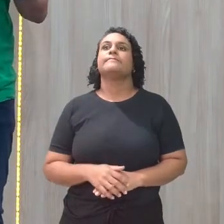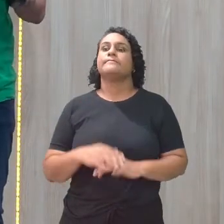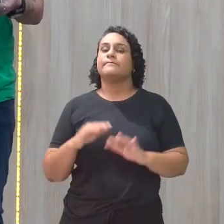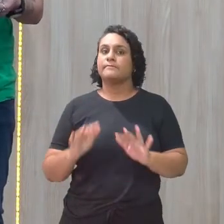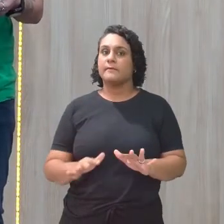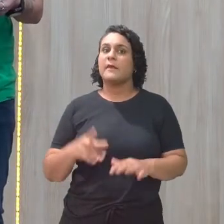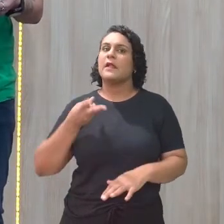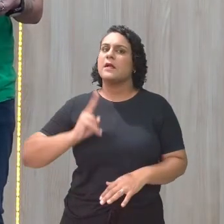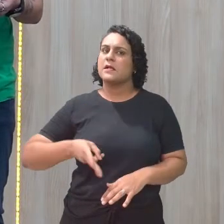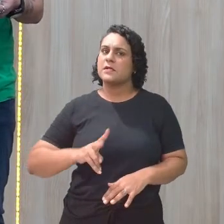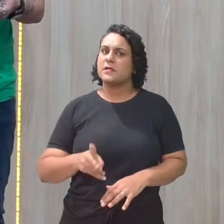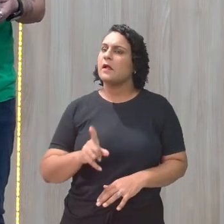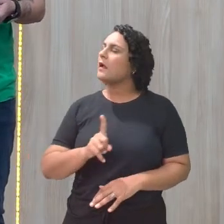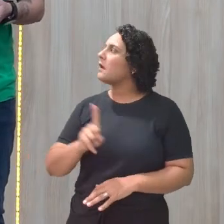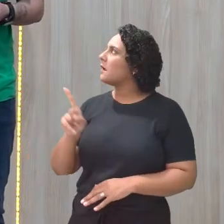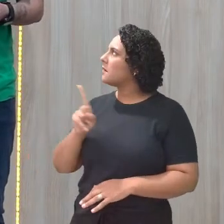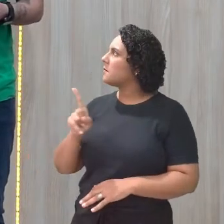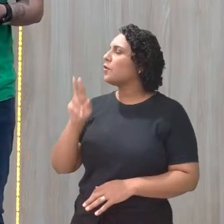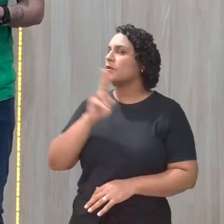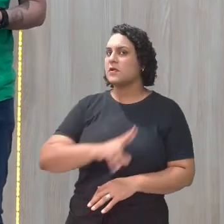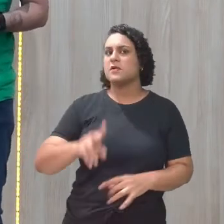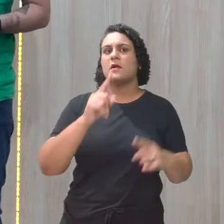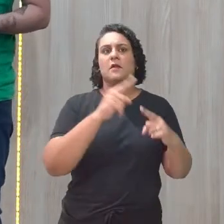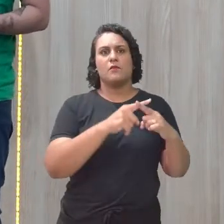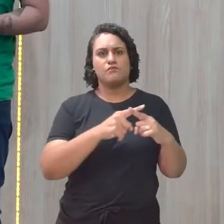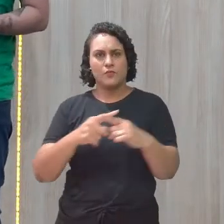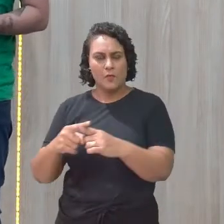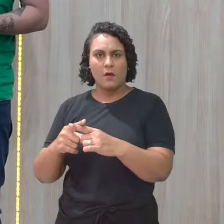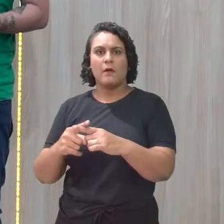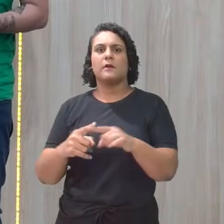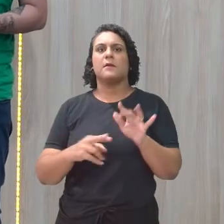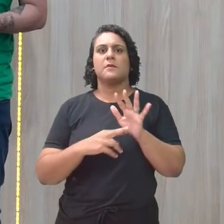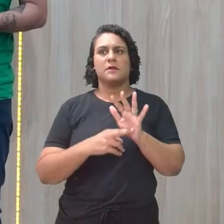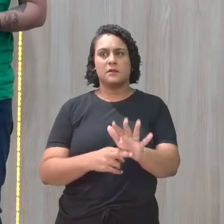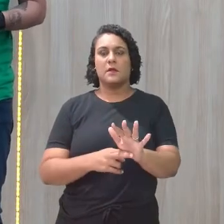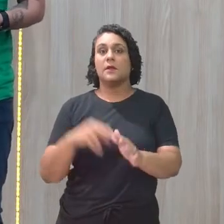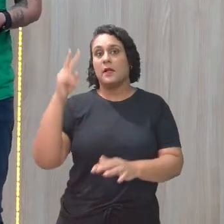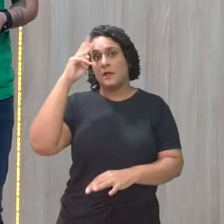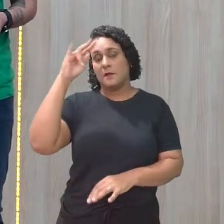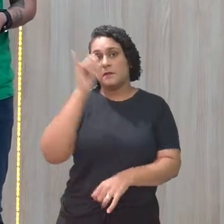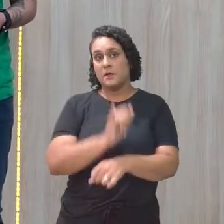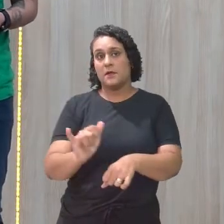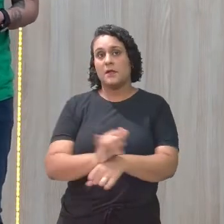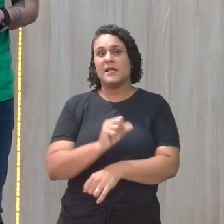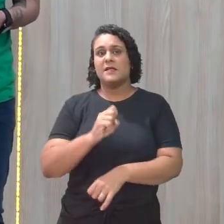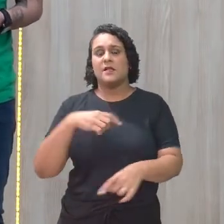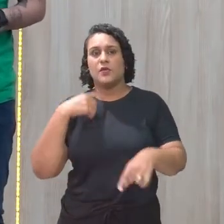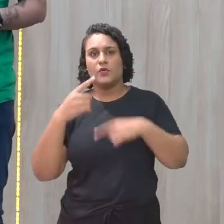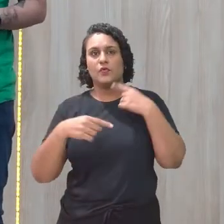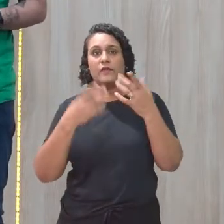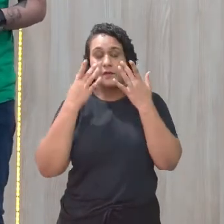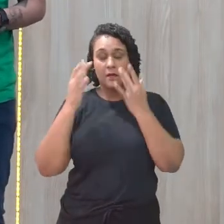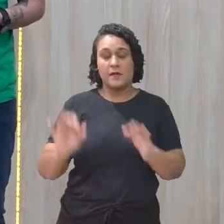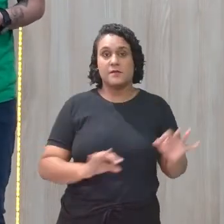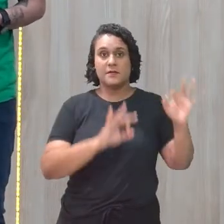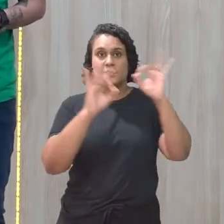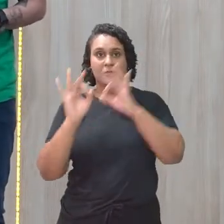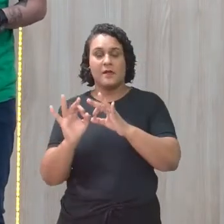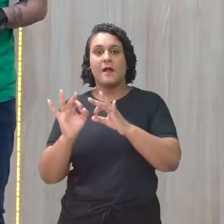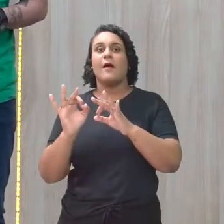escreve sempre esses números com uma multiplicação de fatores primos, lembrando aqui como é a técnica, qualquer dúvida, assiste a aula lá no